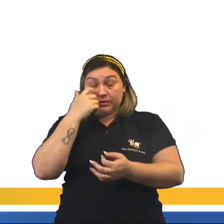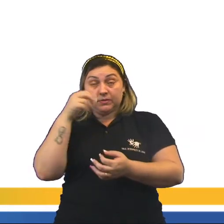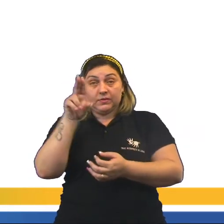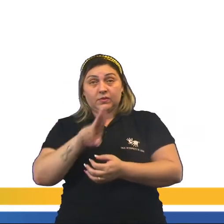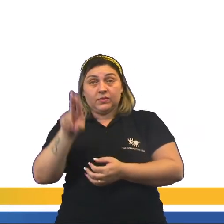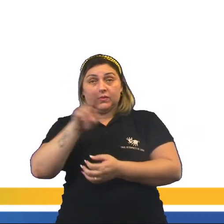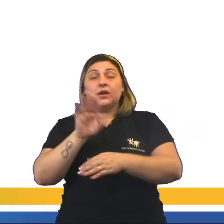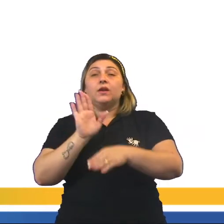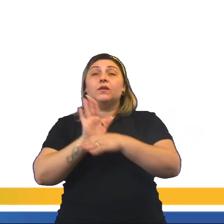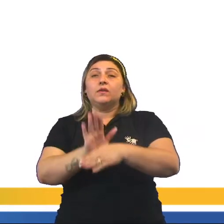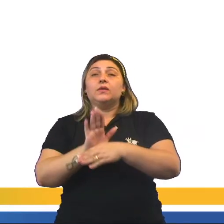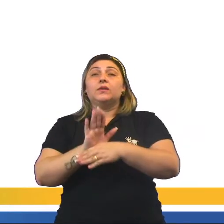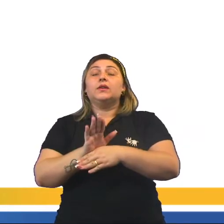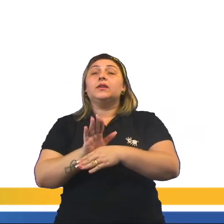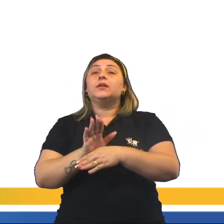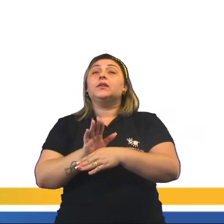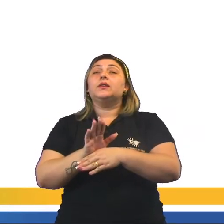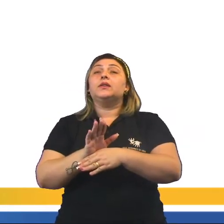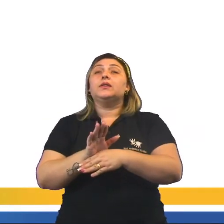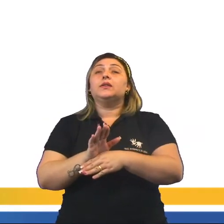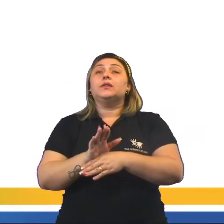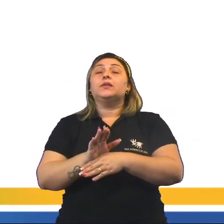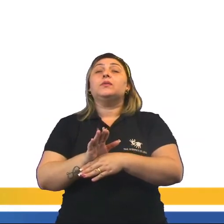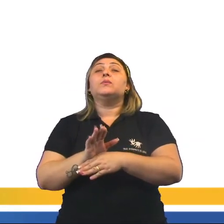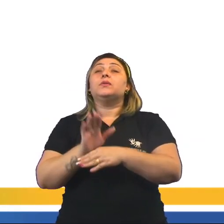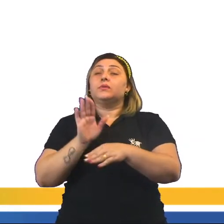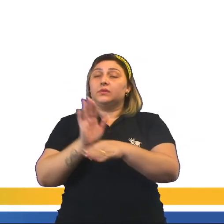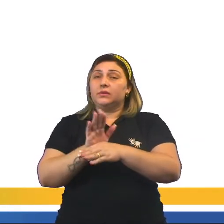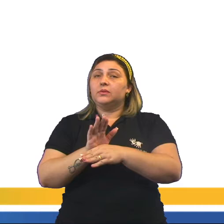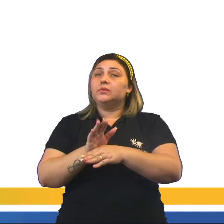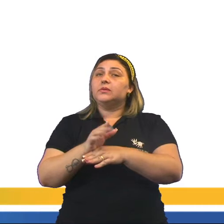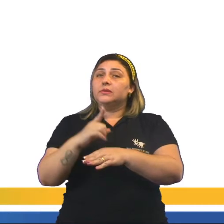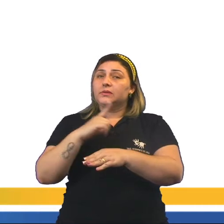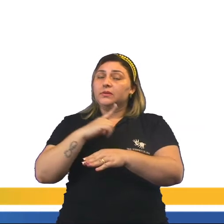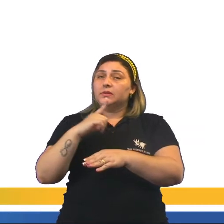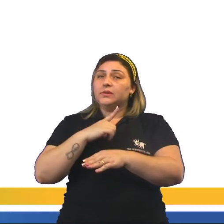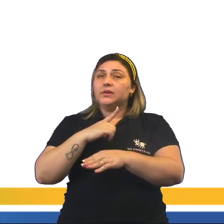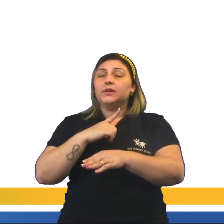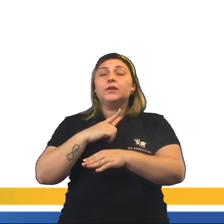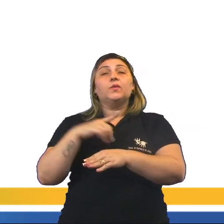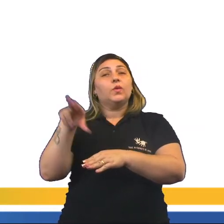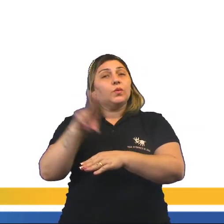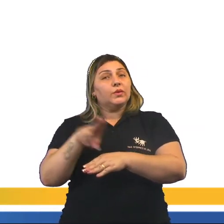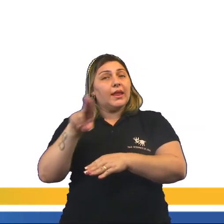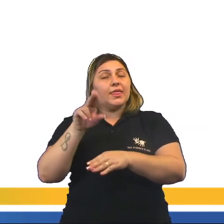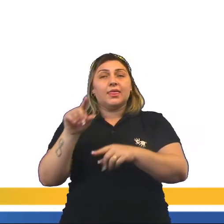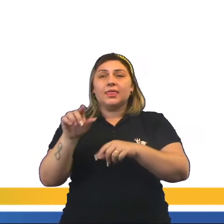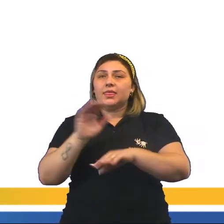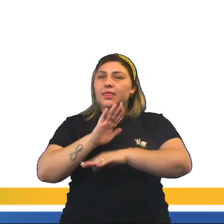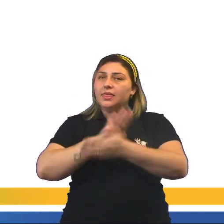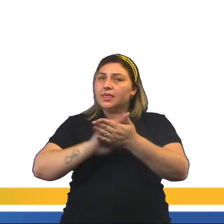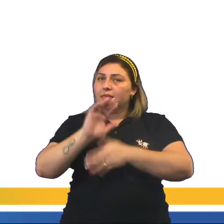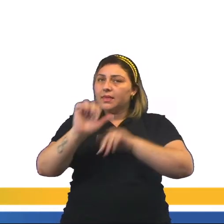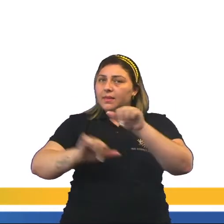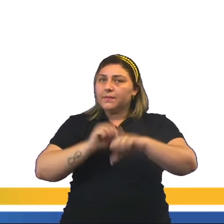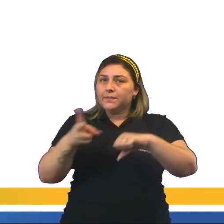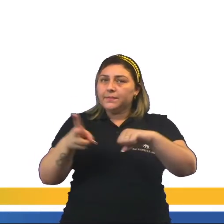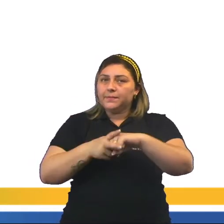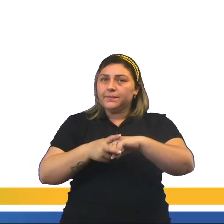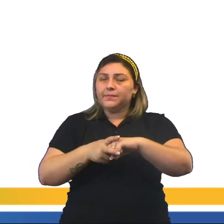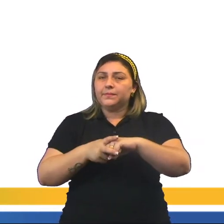vou usar o meu auxiliar negativo e como o auxiliar apareceu, eu não vou fazer nenhuma alteração no meu